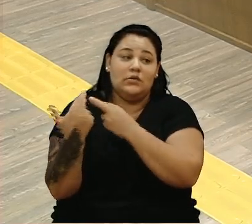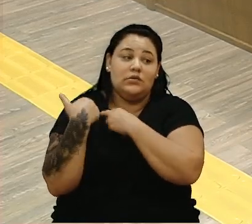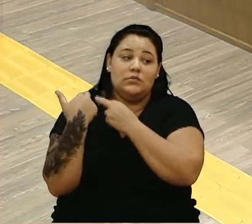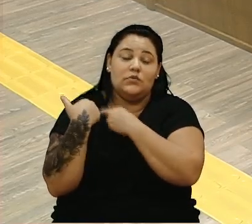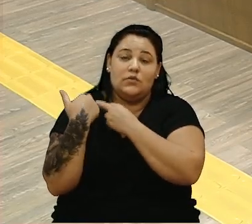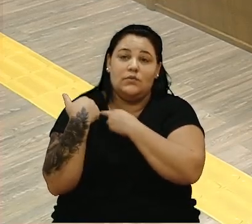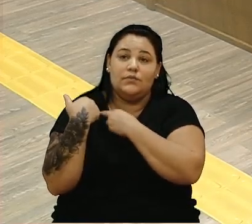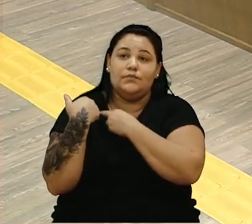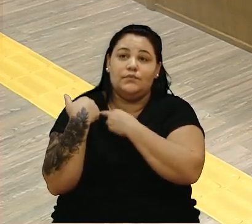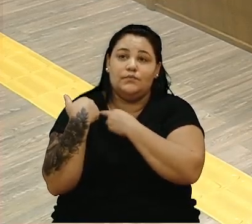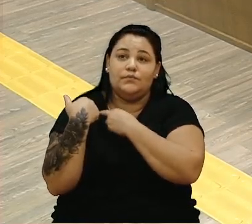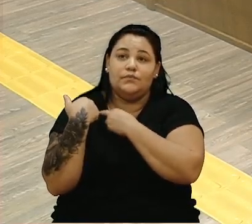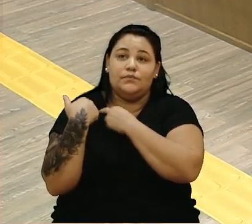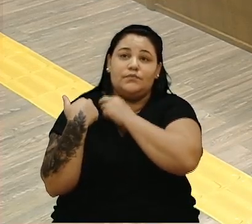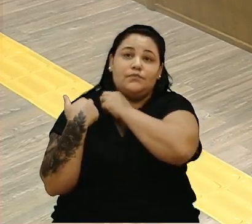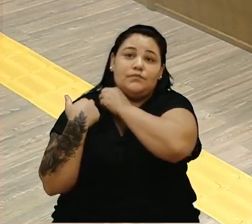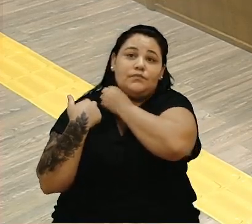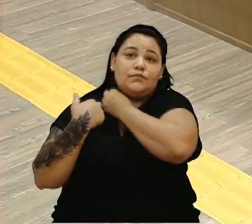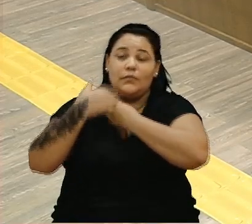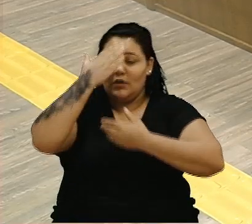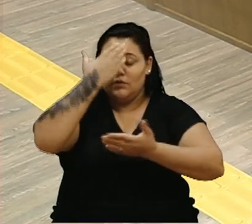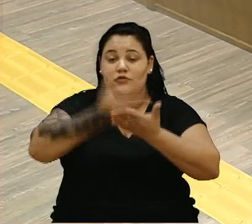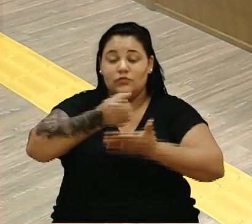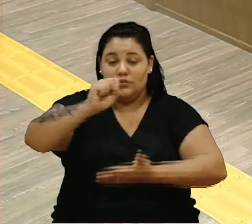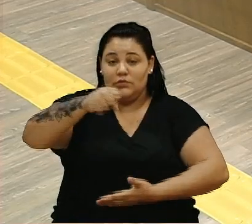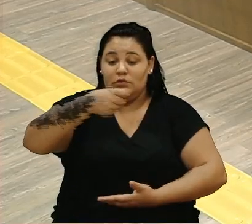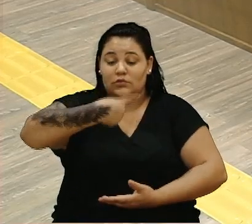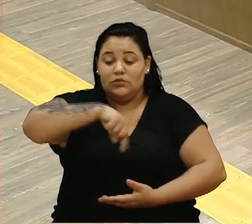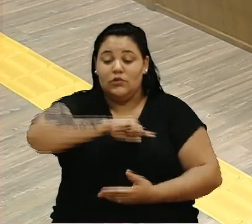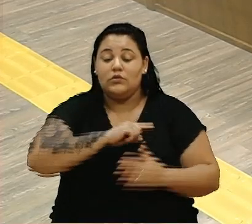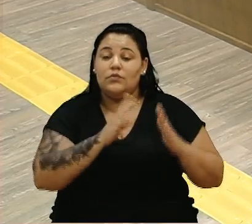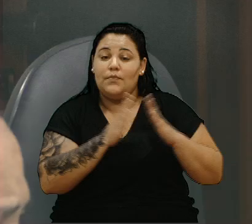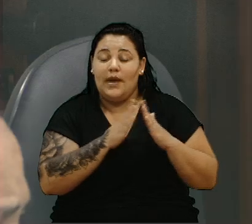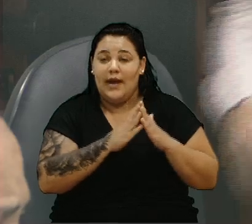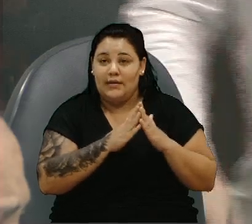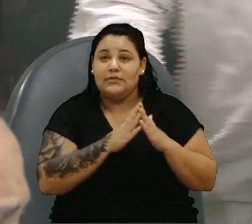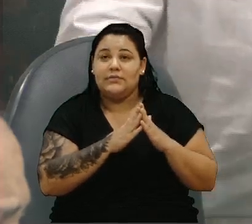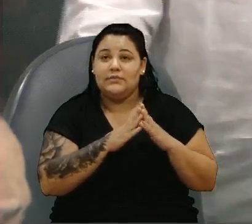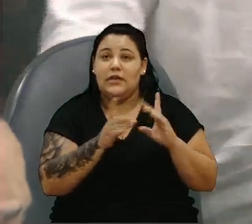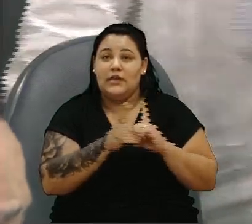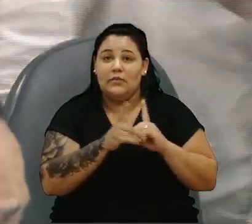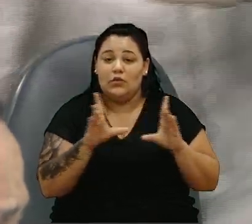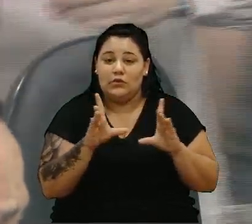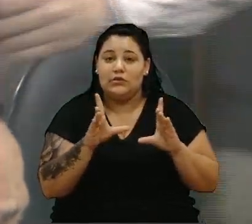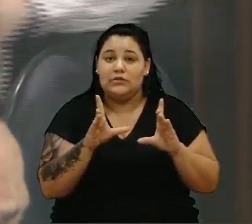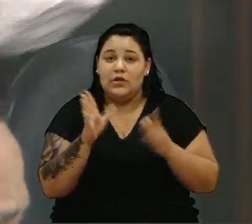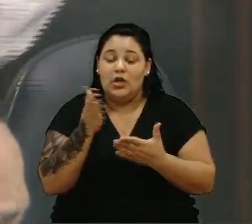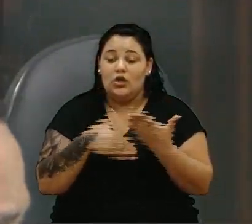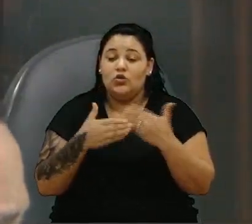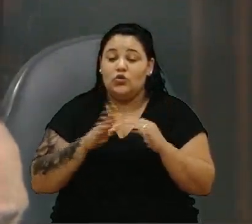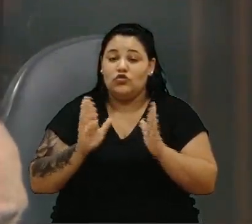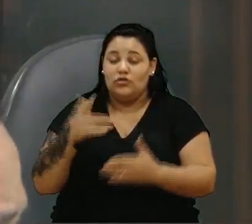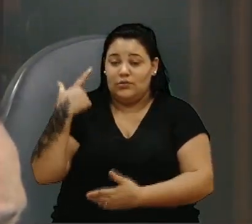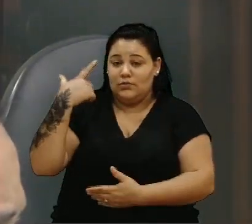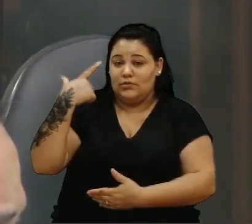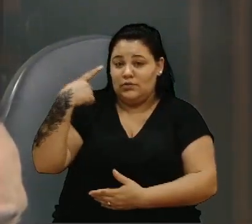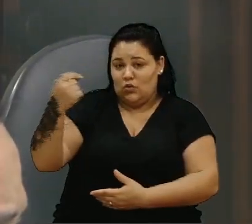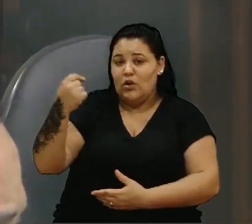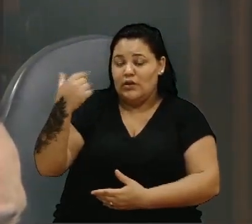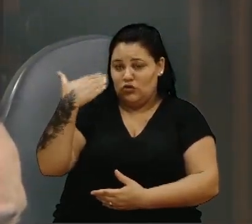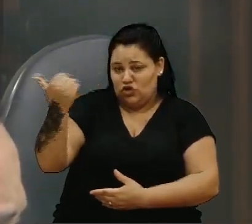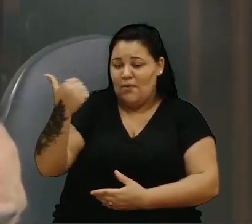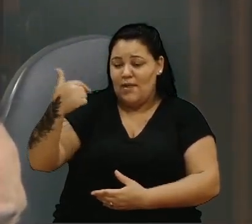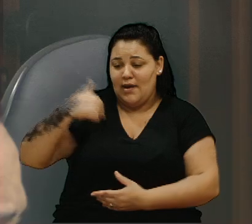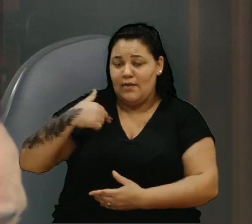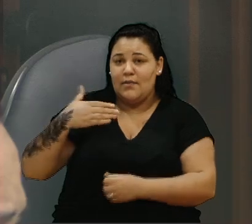debate. Acredito que é isso, nós estamos aqui numa casa da democracia, né? Todos fomos eleitos e eleitas para